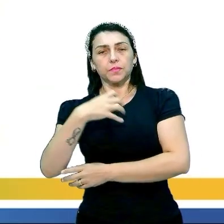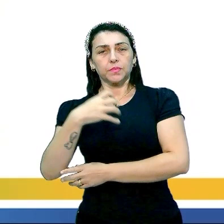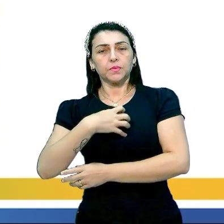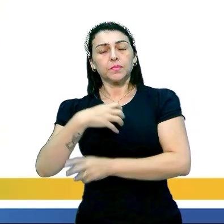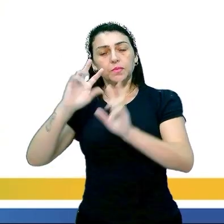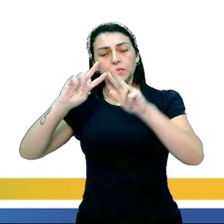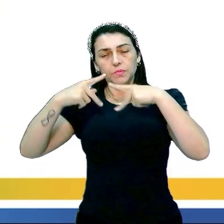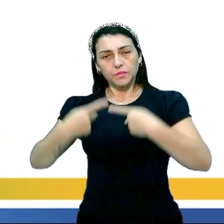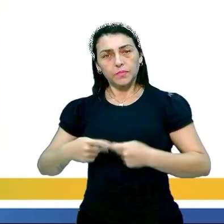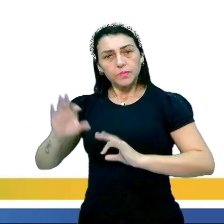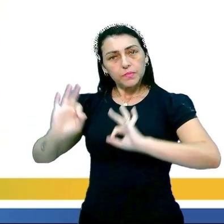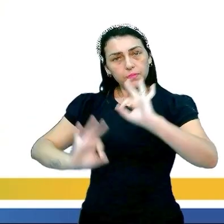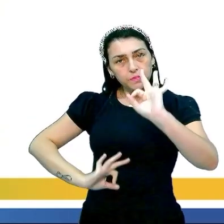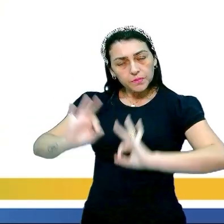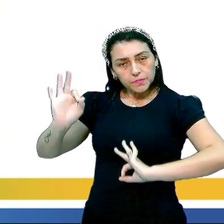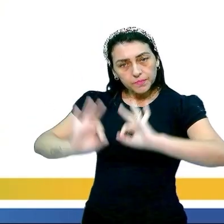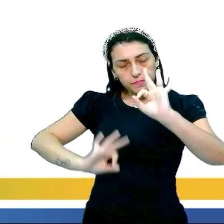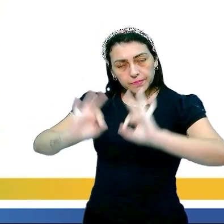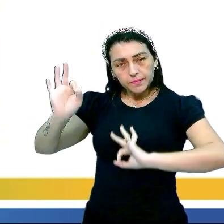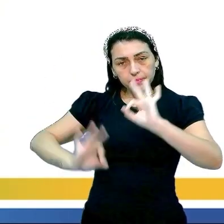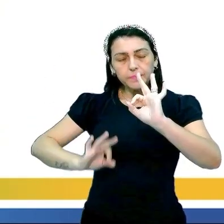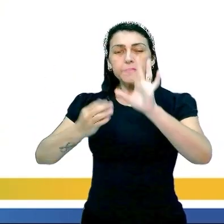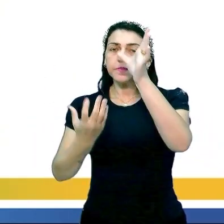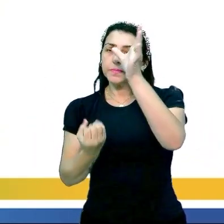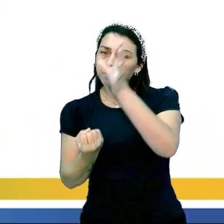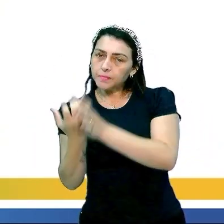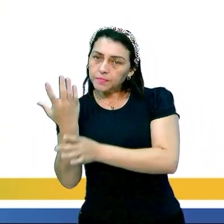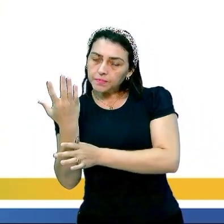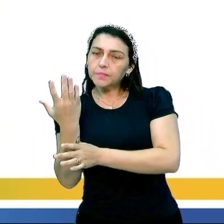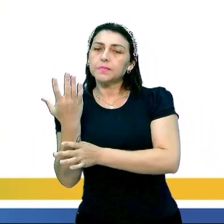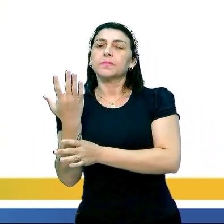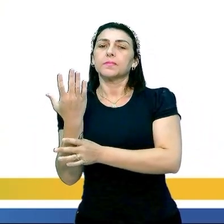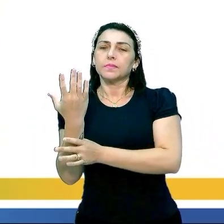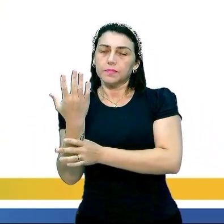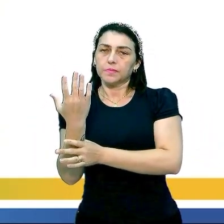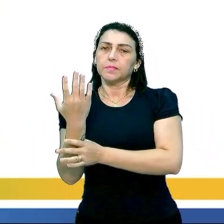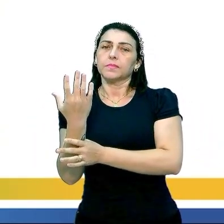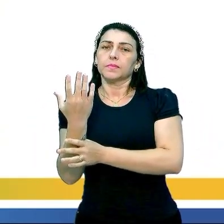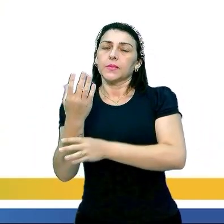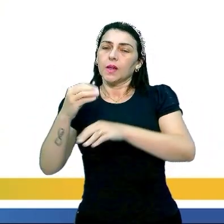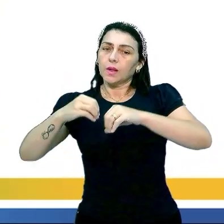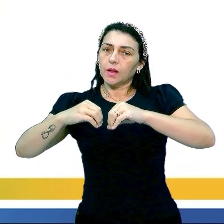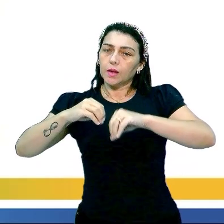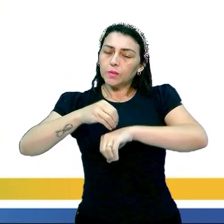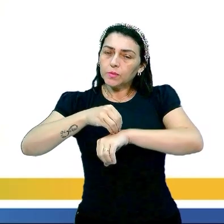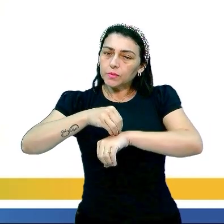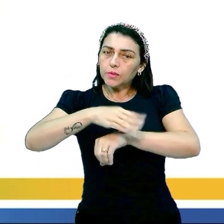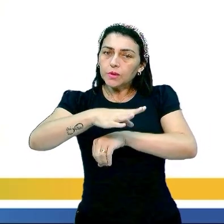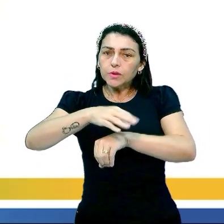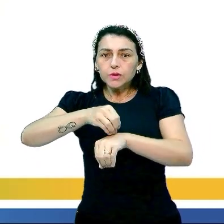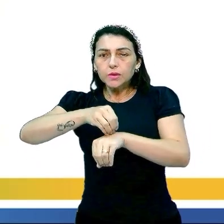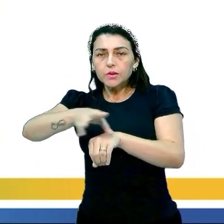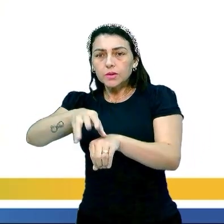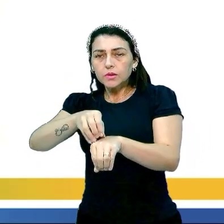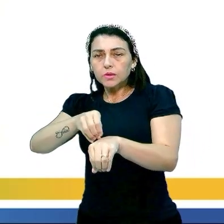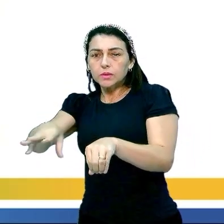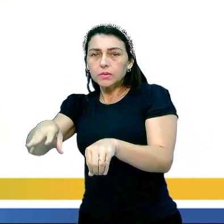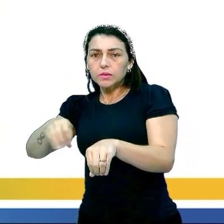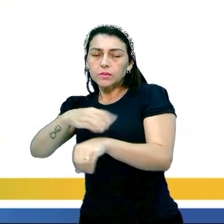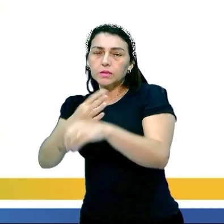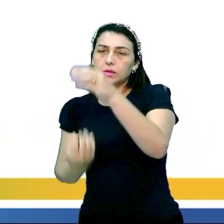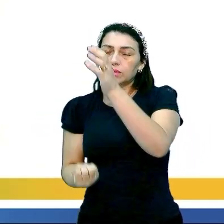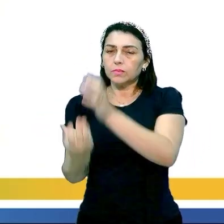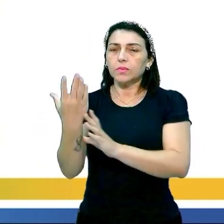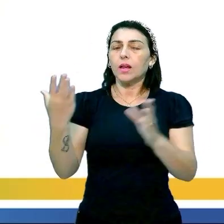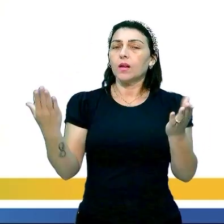seres humanos estão organizados para produzirem e para a distribuição da produção.